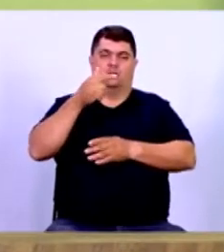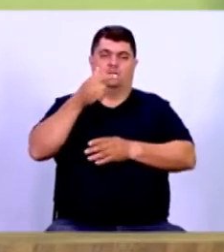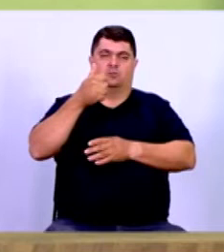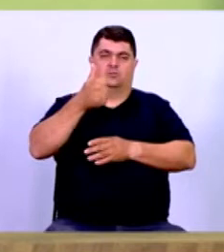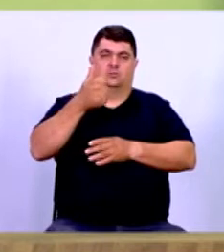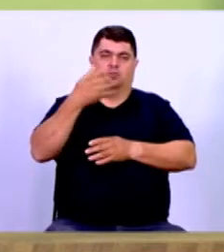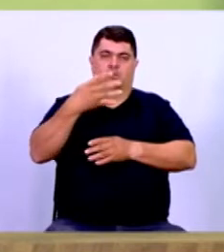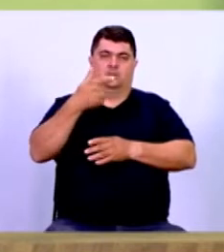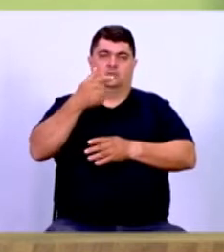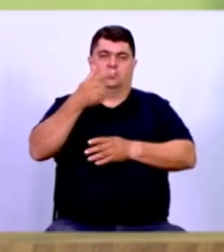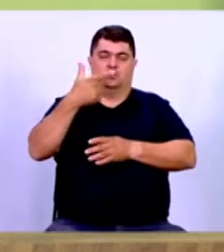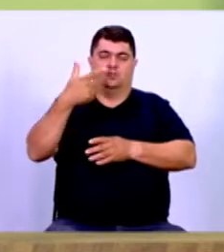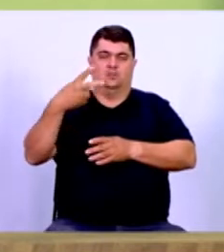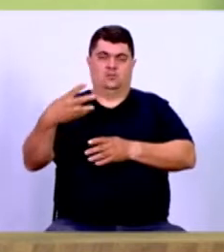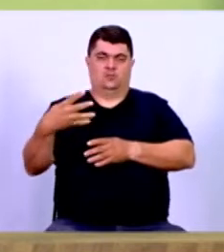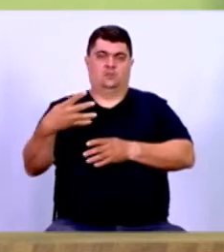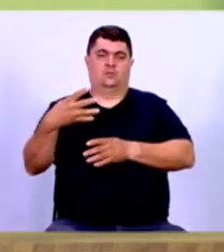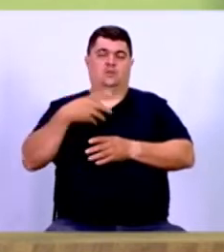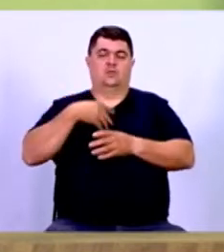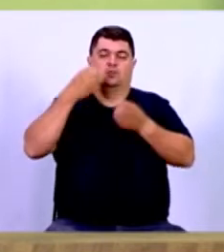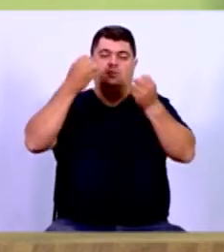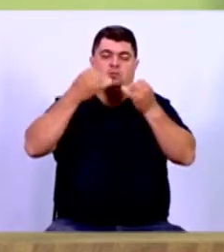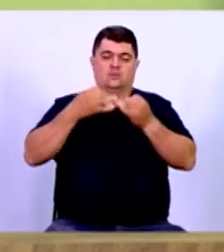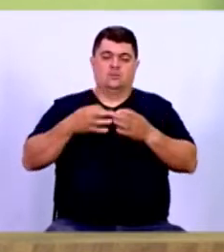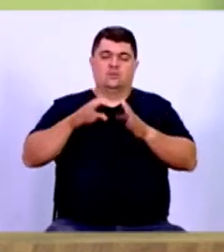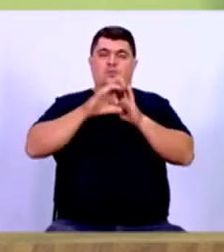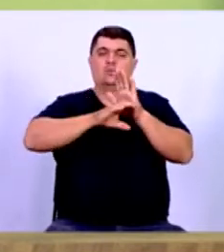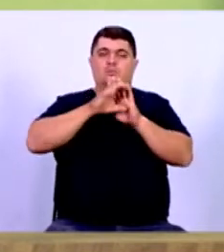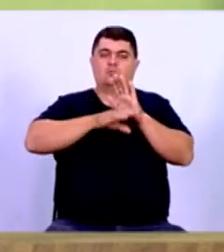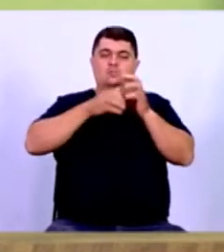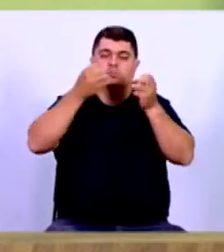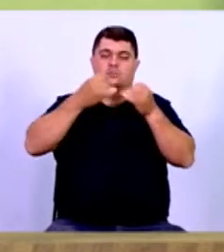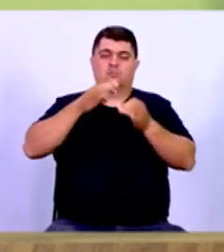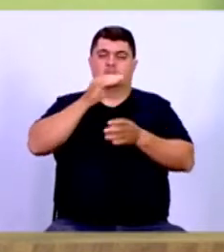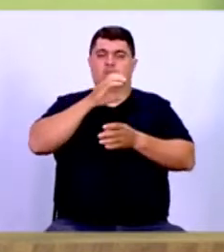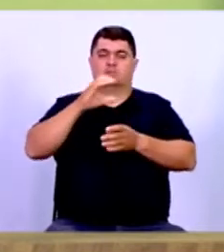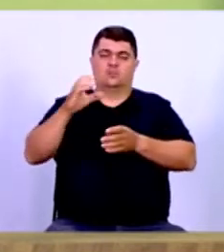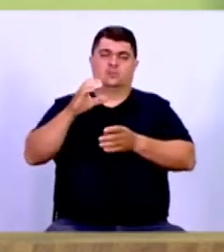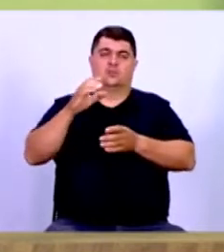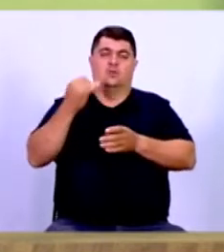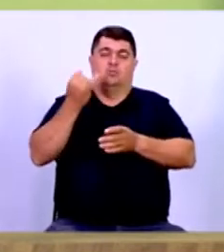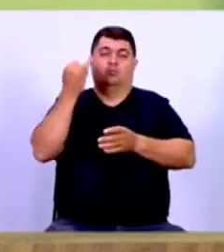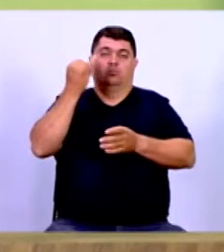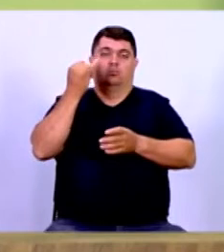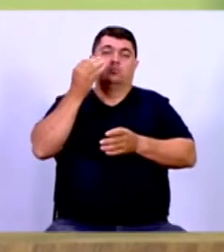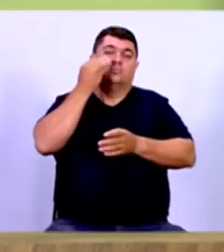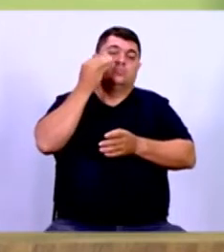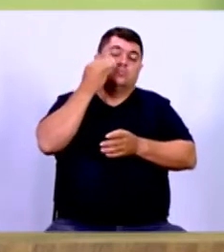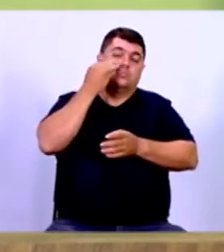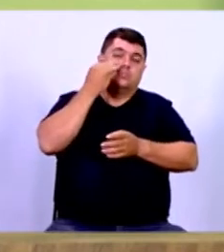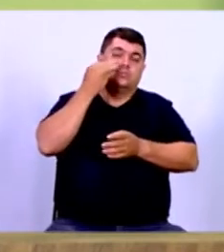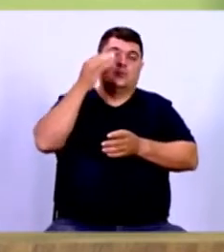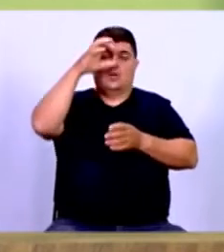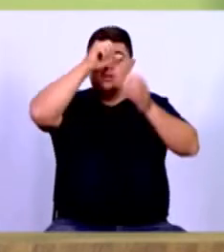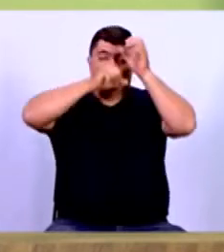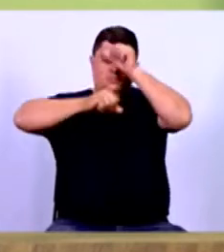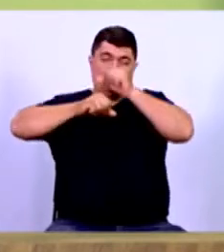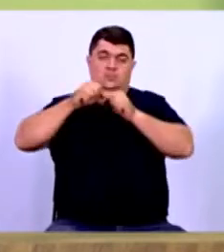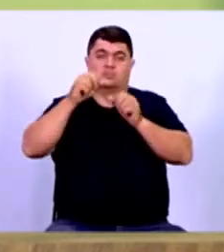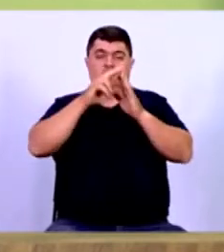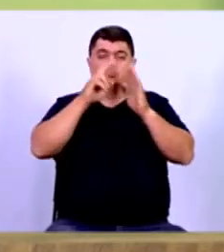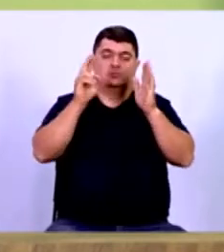que define e traz o conceito do que seria trabalho de conclusão de curso. Por isso é importante vocês aprenderem